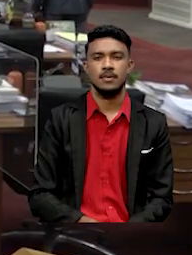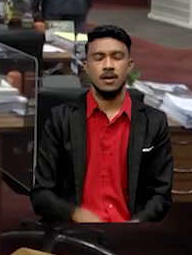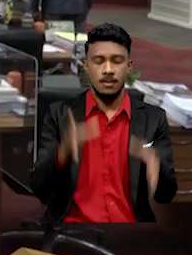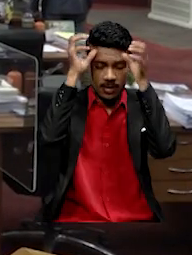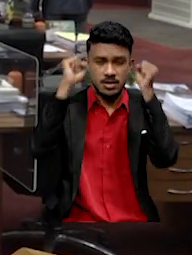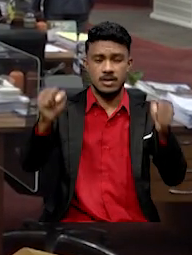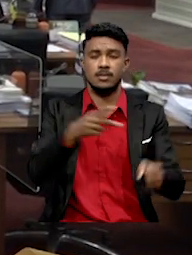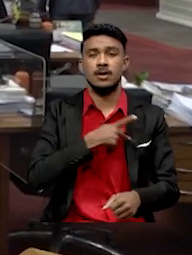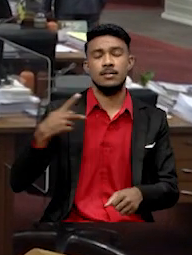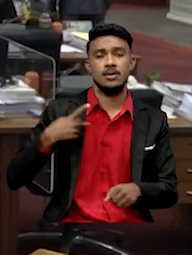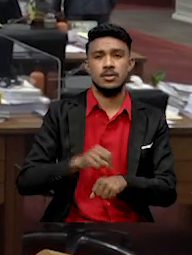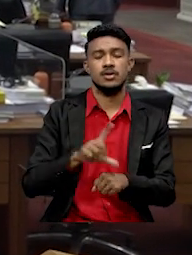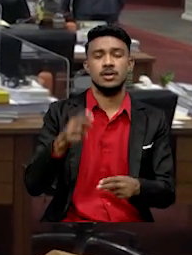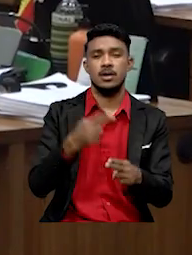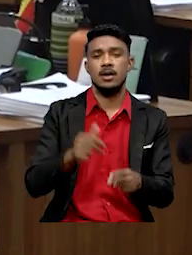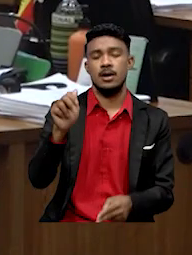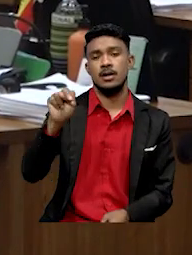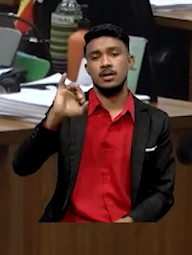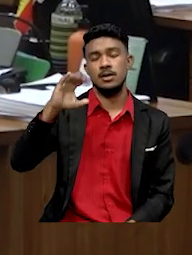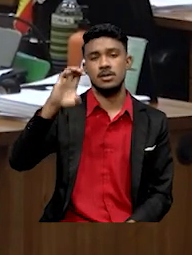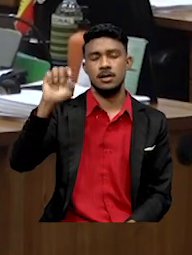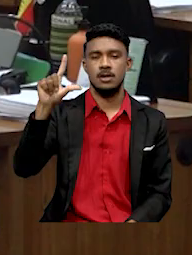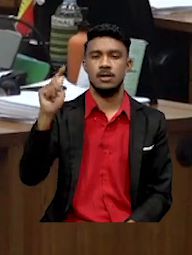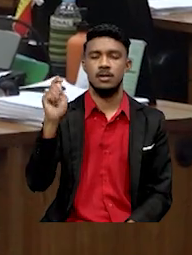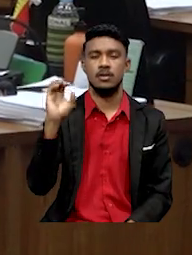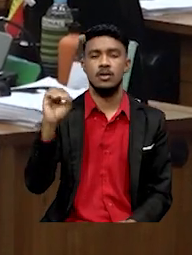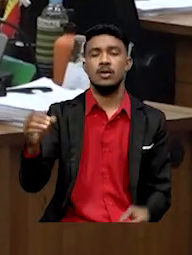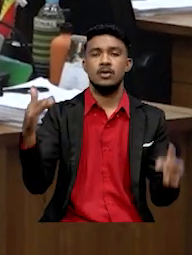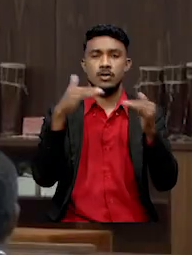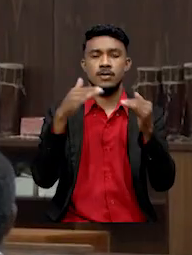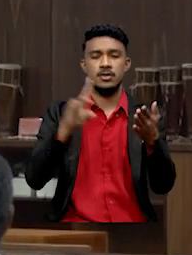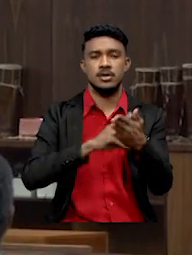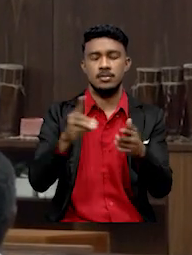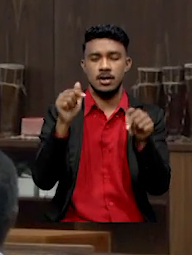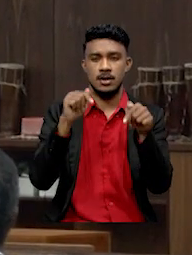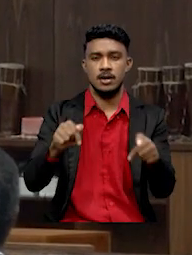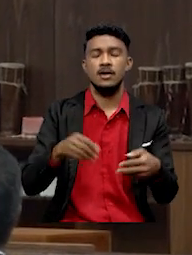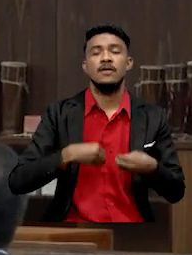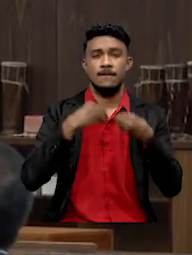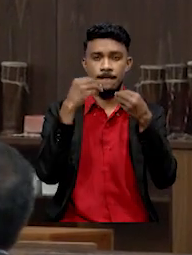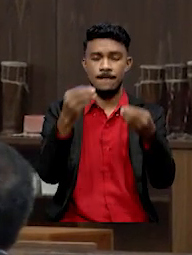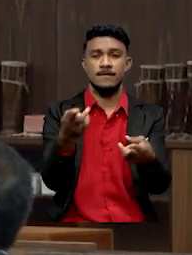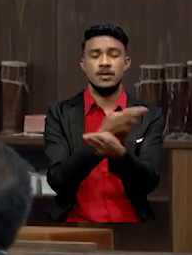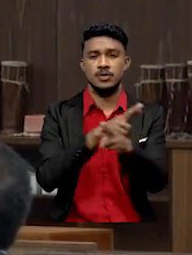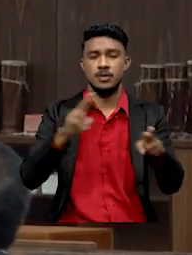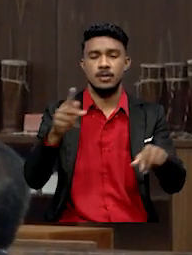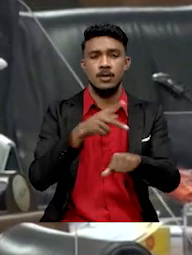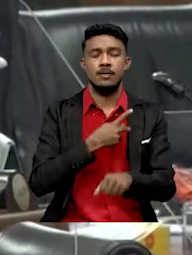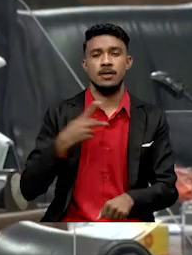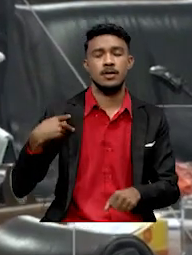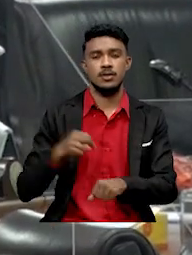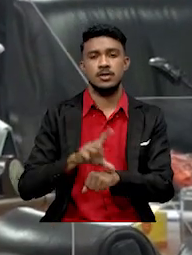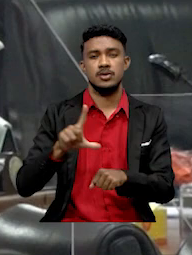Presidente do Parlamento Nacional Aniceto Guterres Lopes liu husi plenária semana ne baixa resolução Parlamento Nacional rua